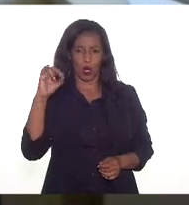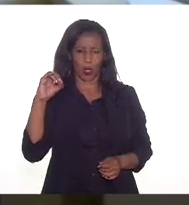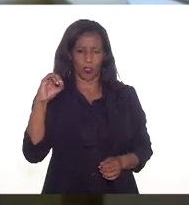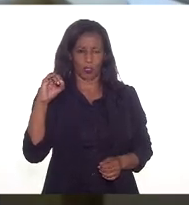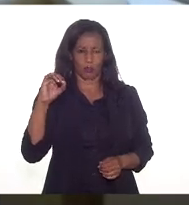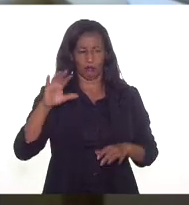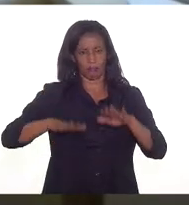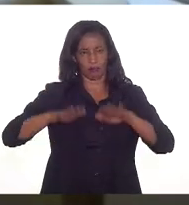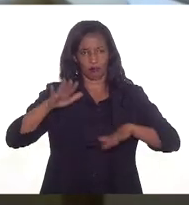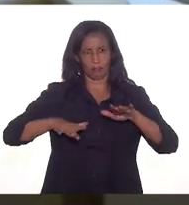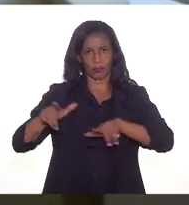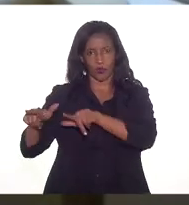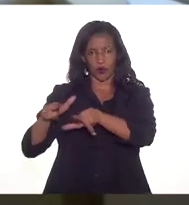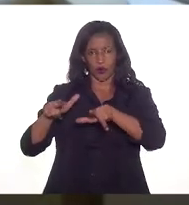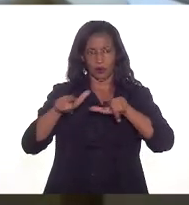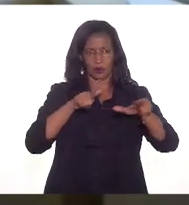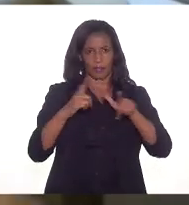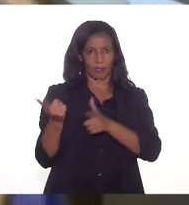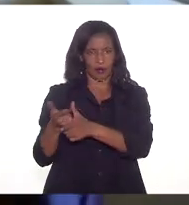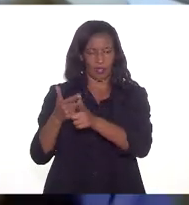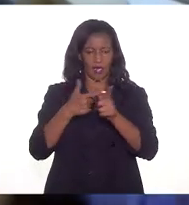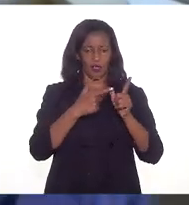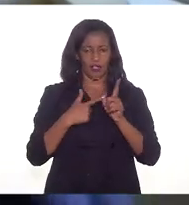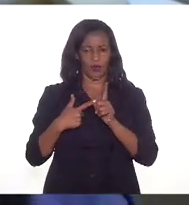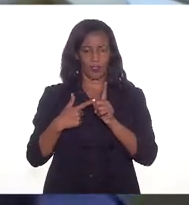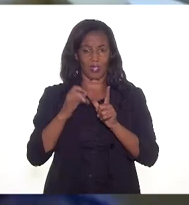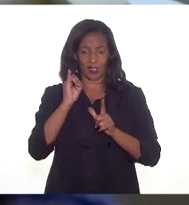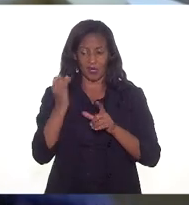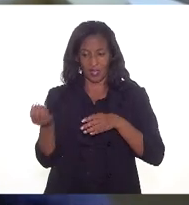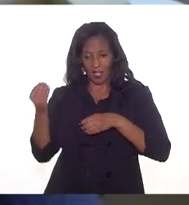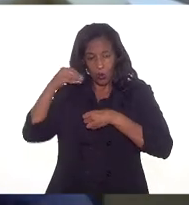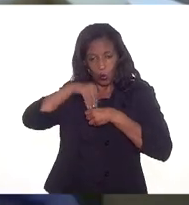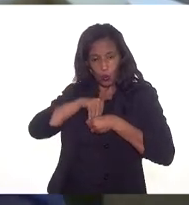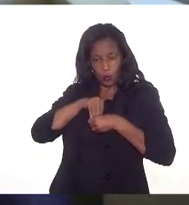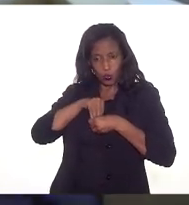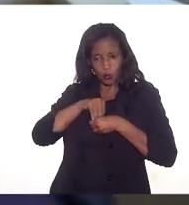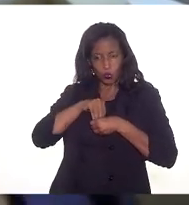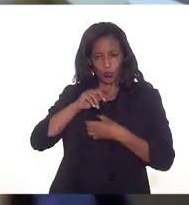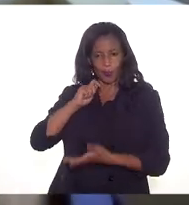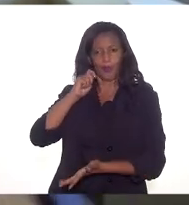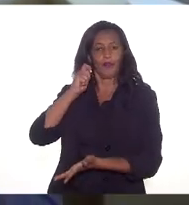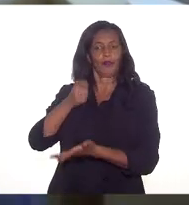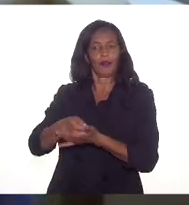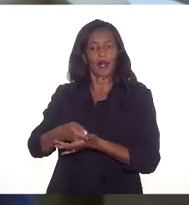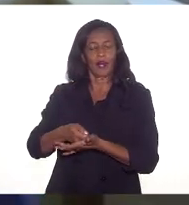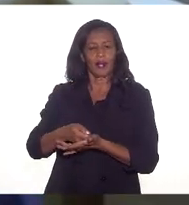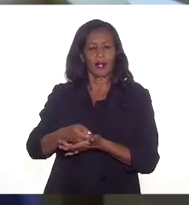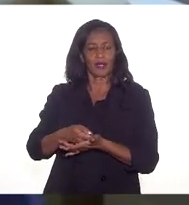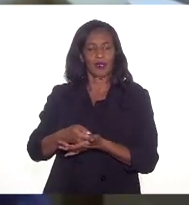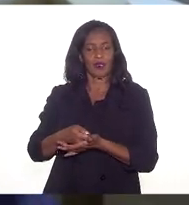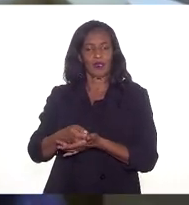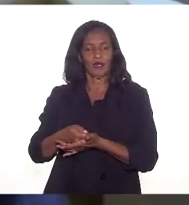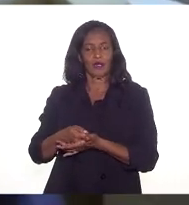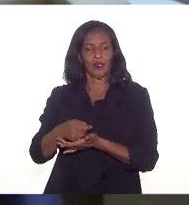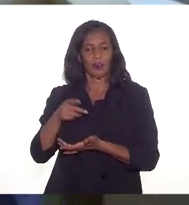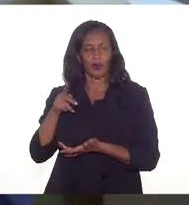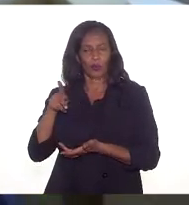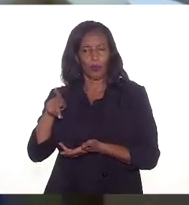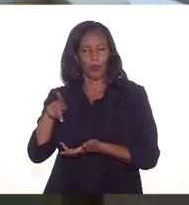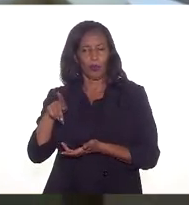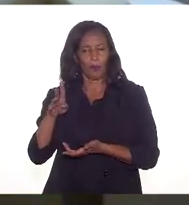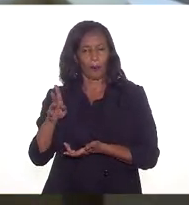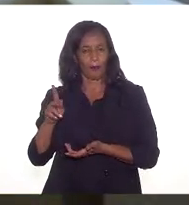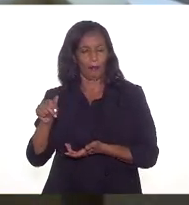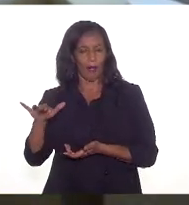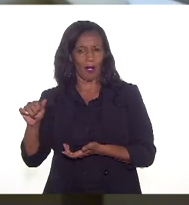do serviço da dívida. Se aí está incluso o pagamento do Paribas ou não?